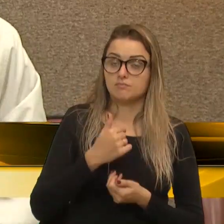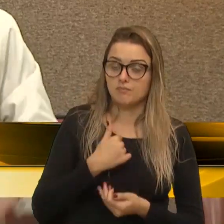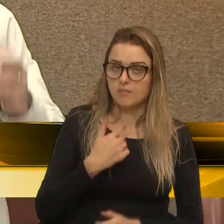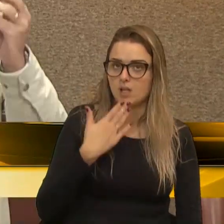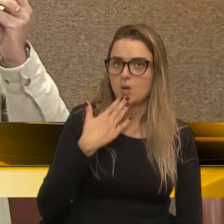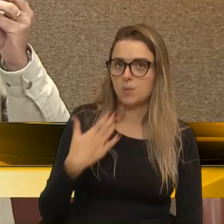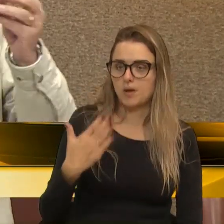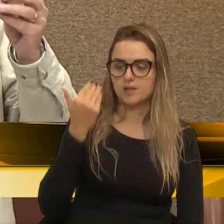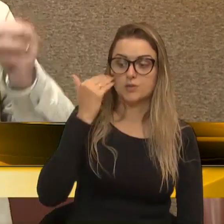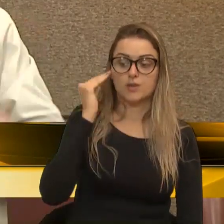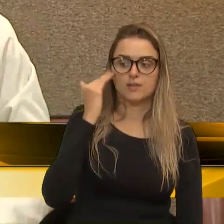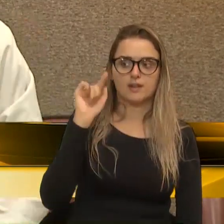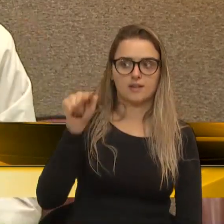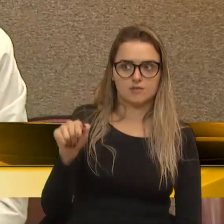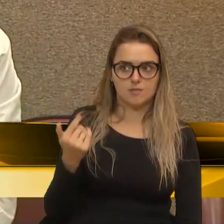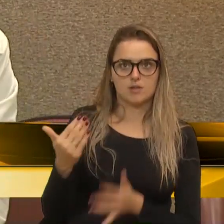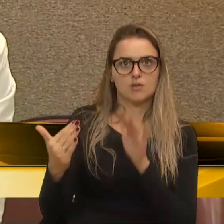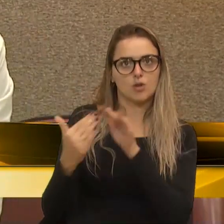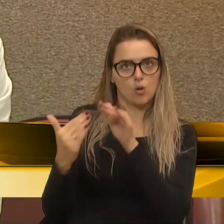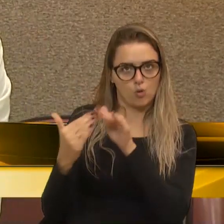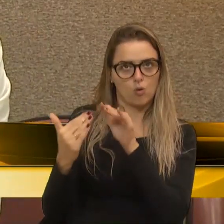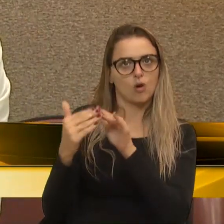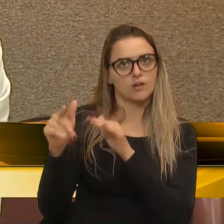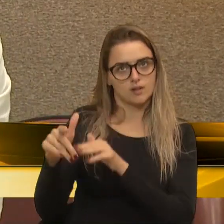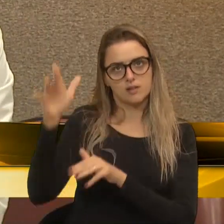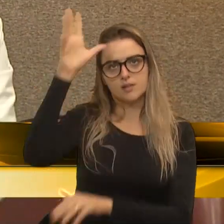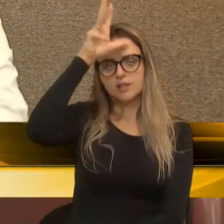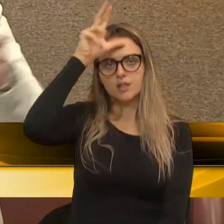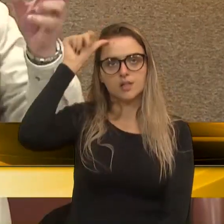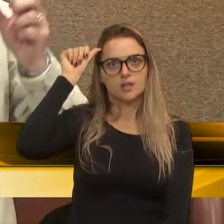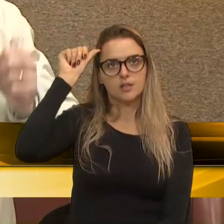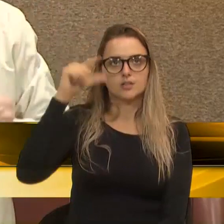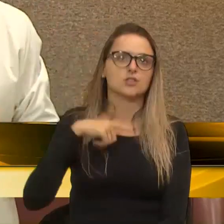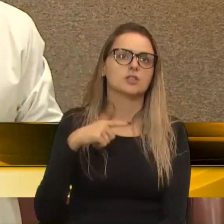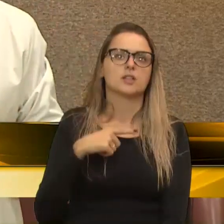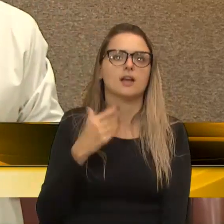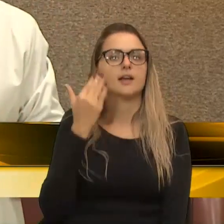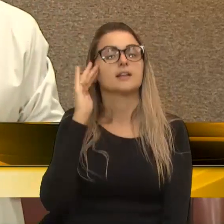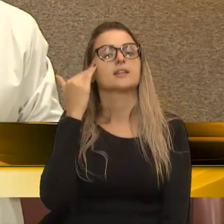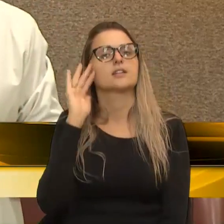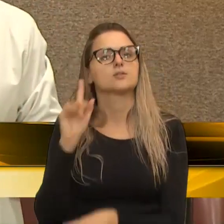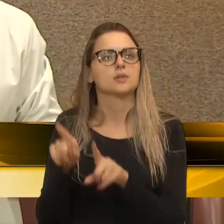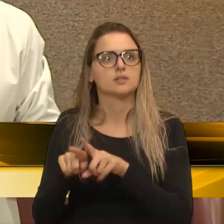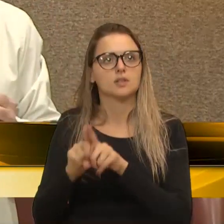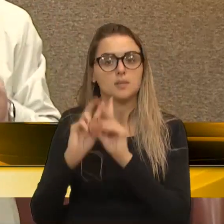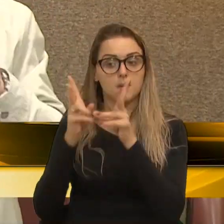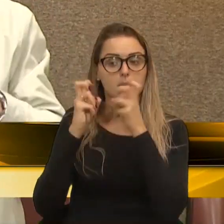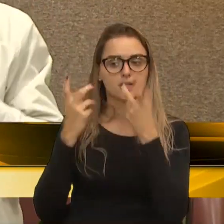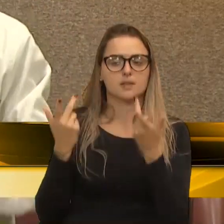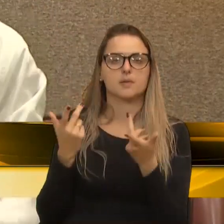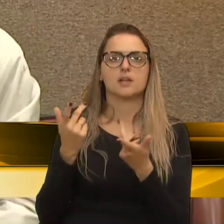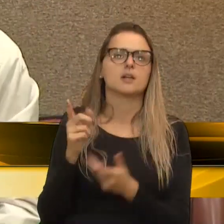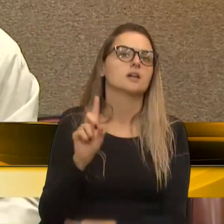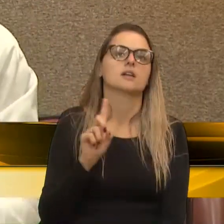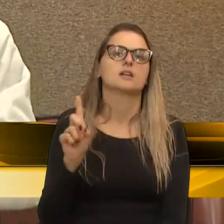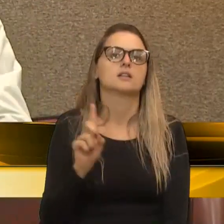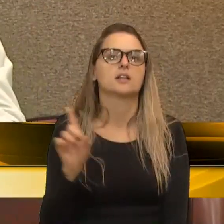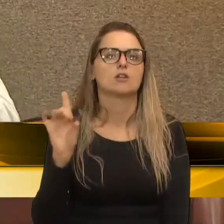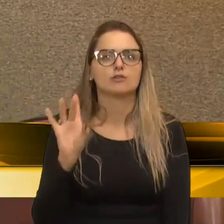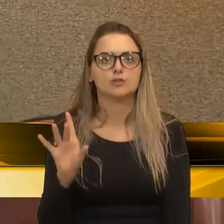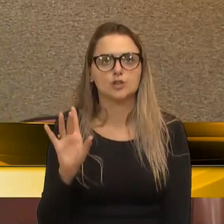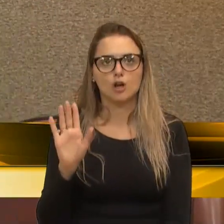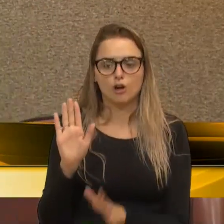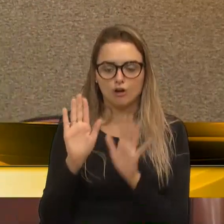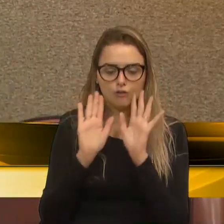uma compreensão e um bom senso por parte do município de ter esse entendimento também. E de não ficar estritamente